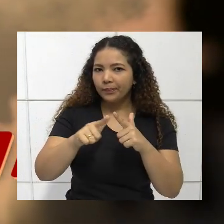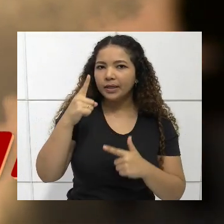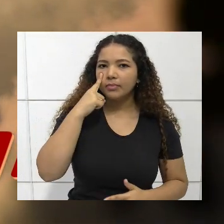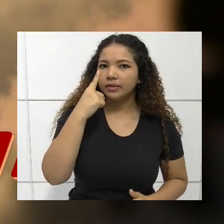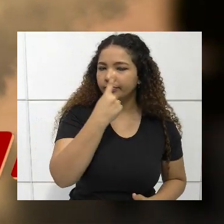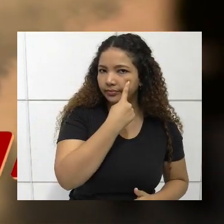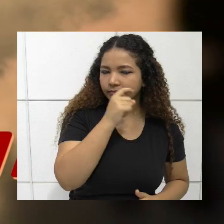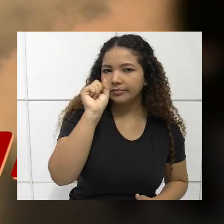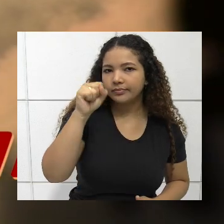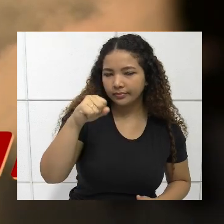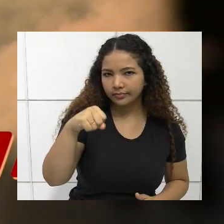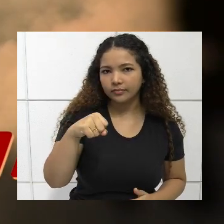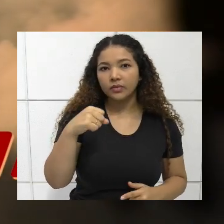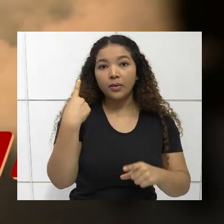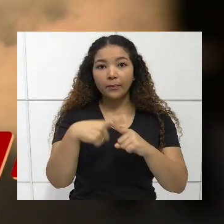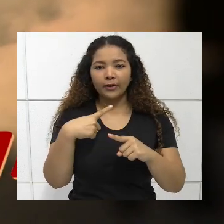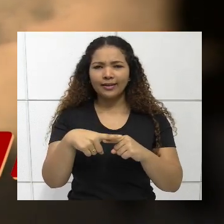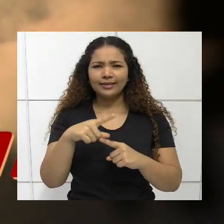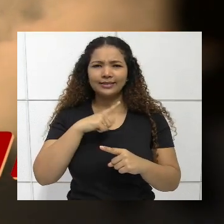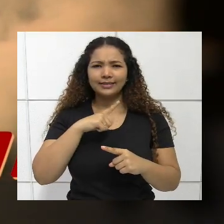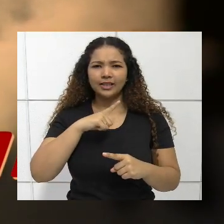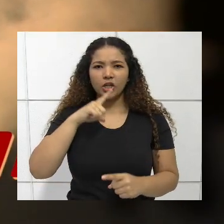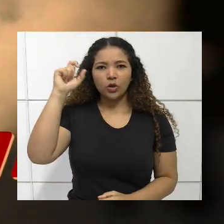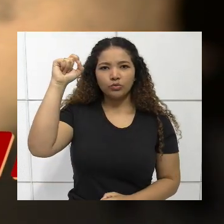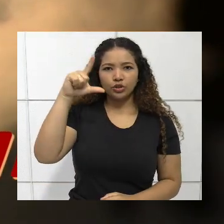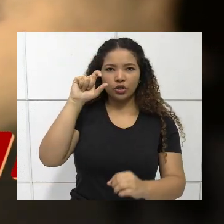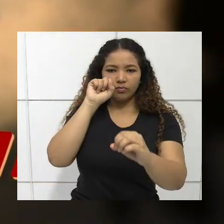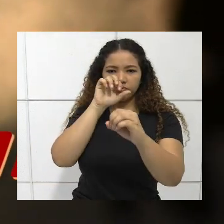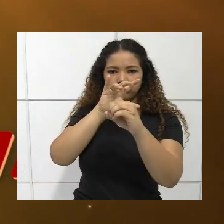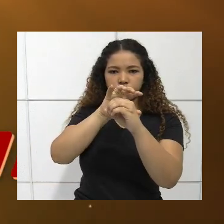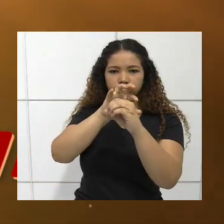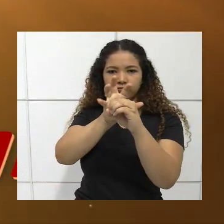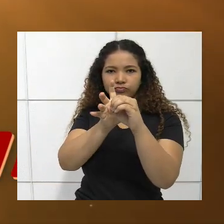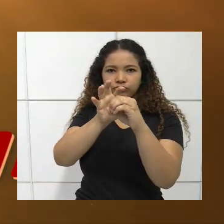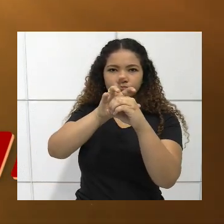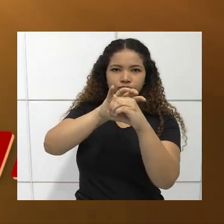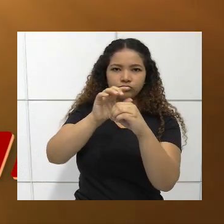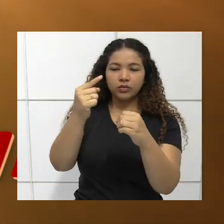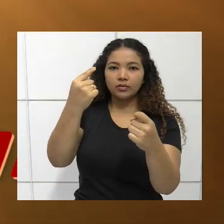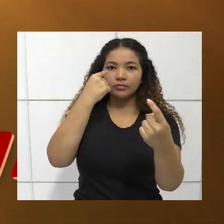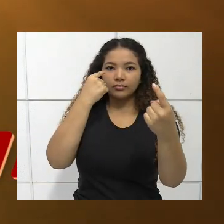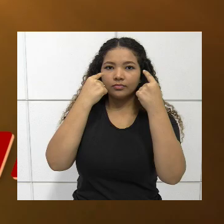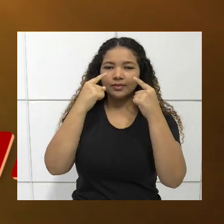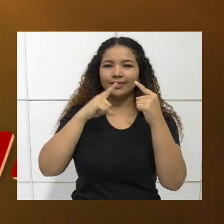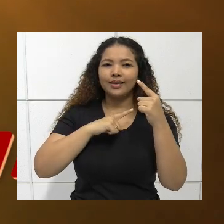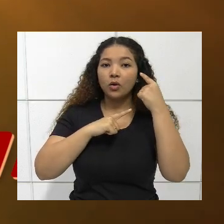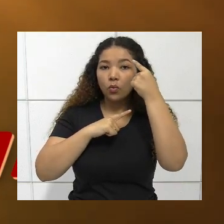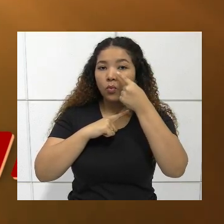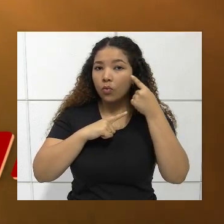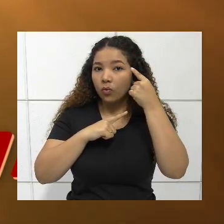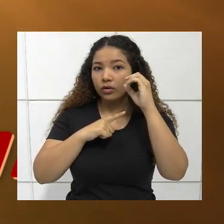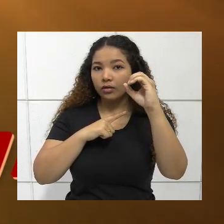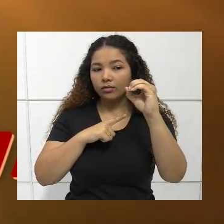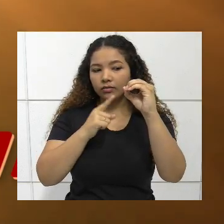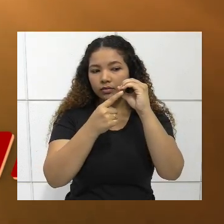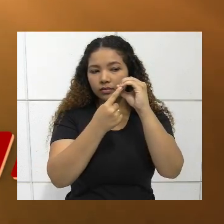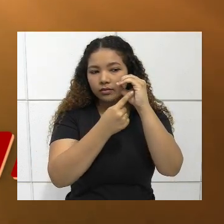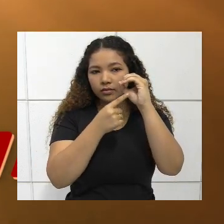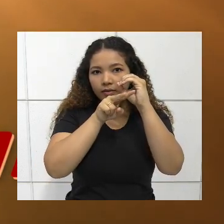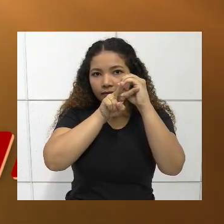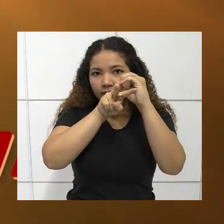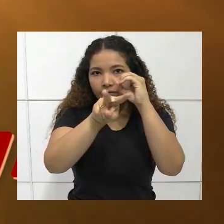A intensidade da luz solar pode danificar a retina, a parte sensível do olho responsável pela